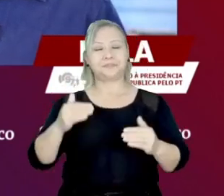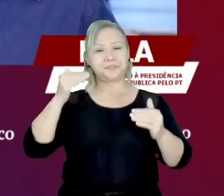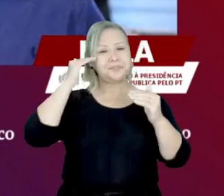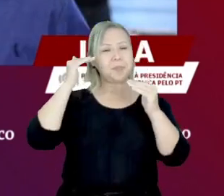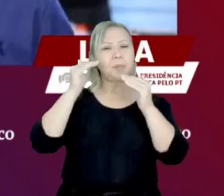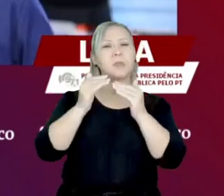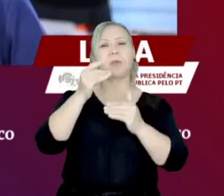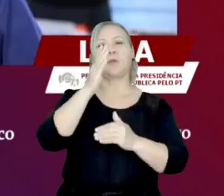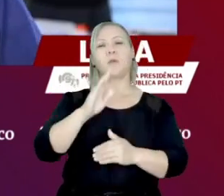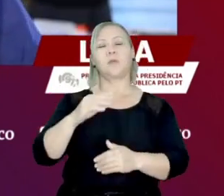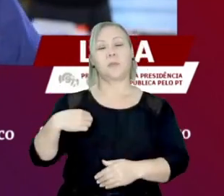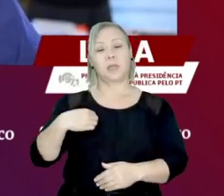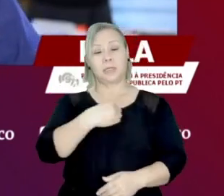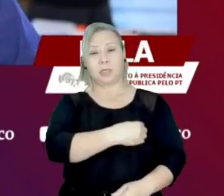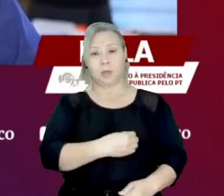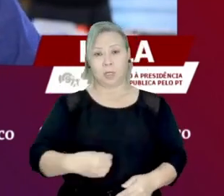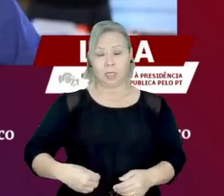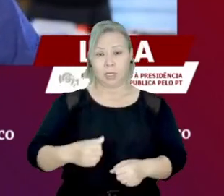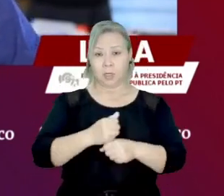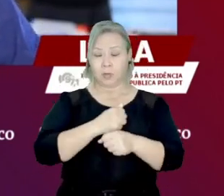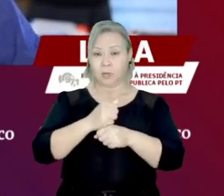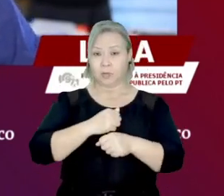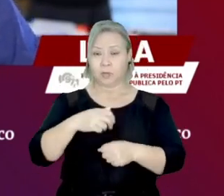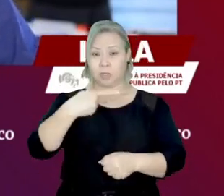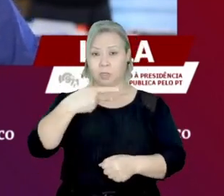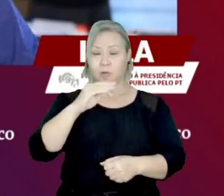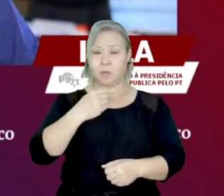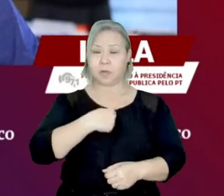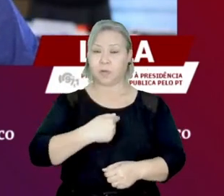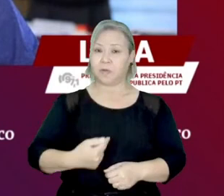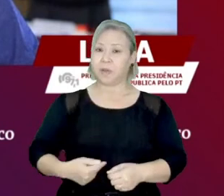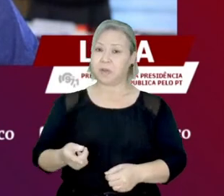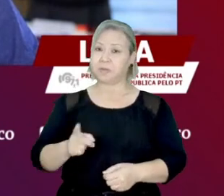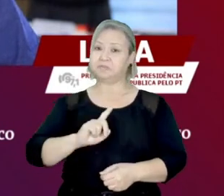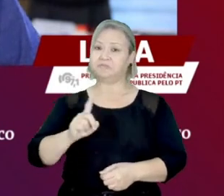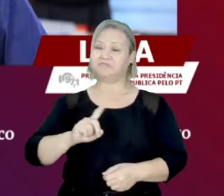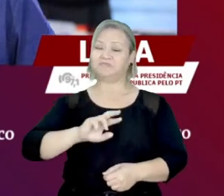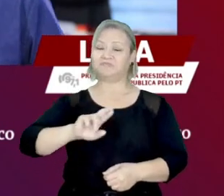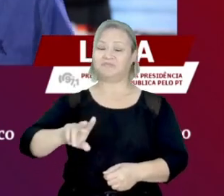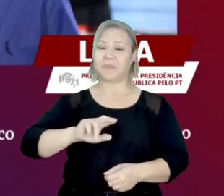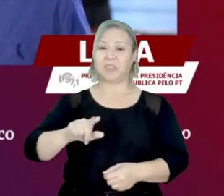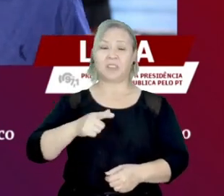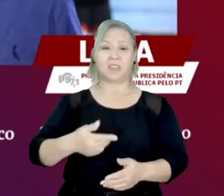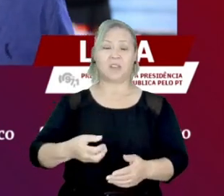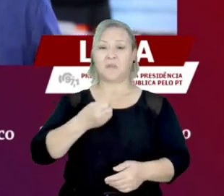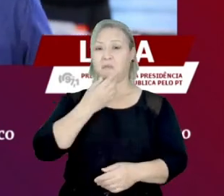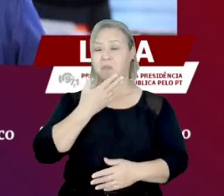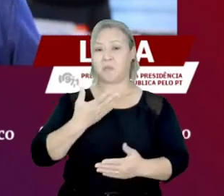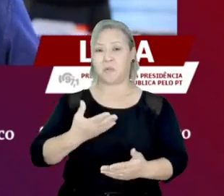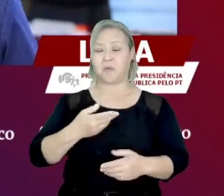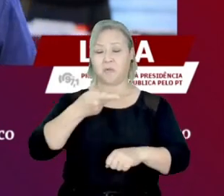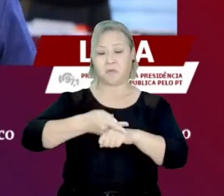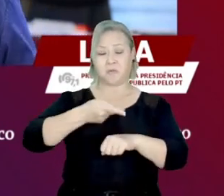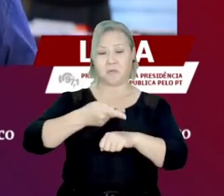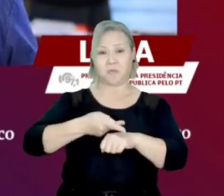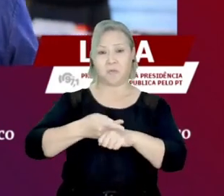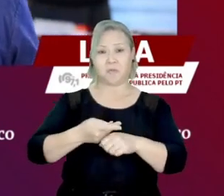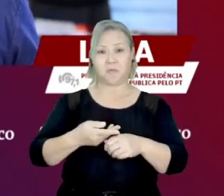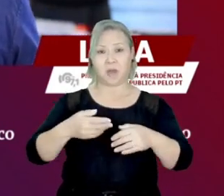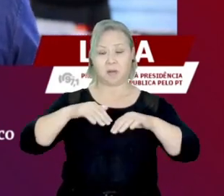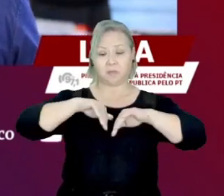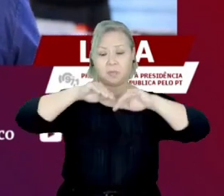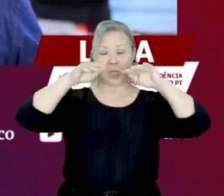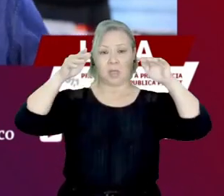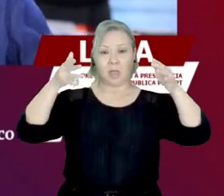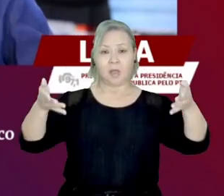Aço, caso eleito presidente, vai dar uma força para as empresas aqui da região do Aço, como exemplo, abrir o mercado para a Peram,